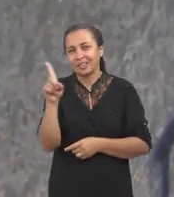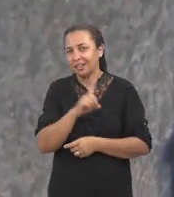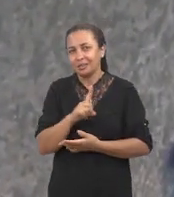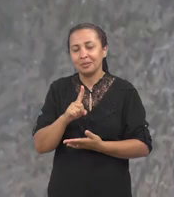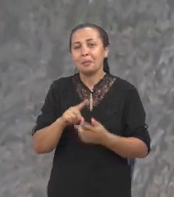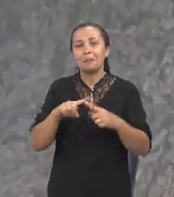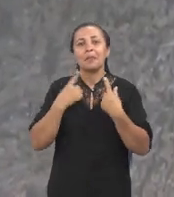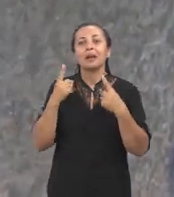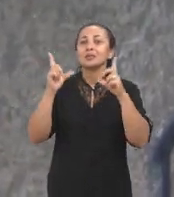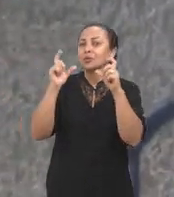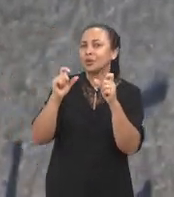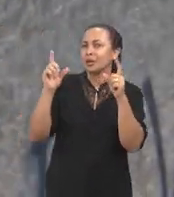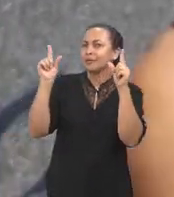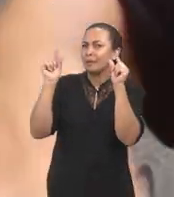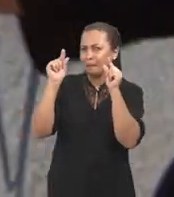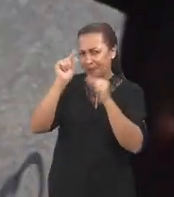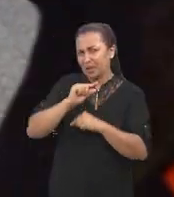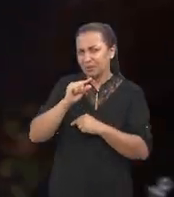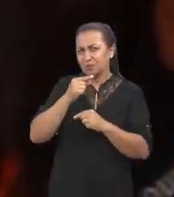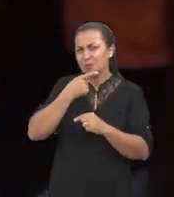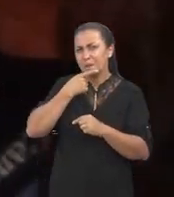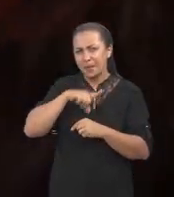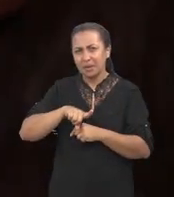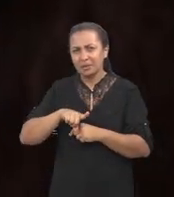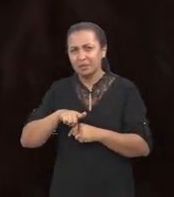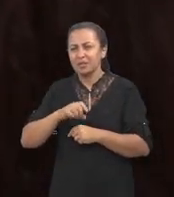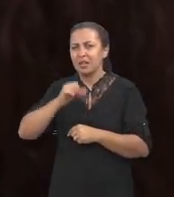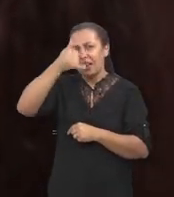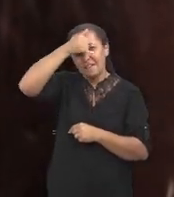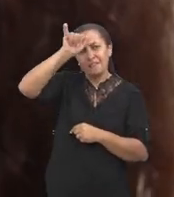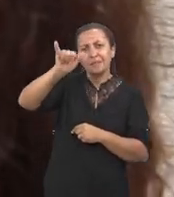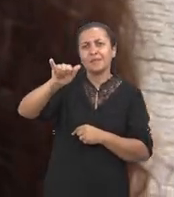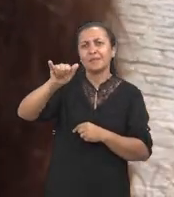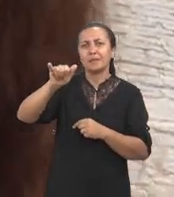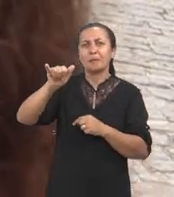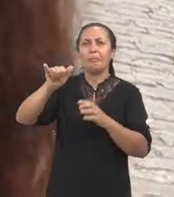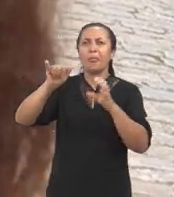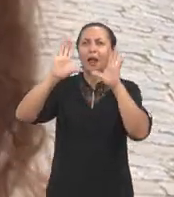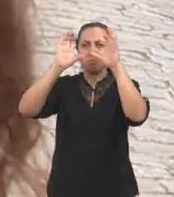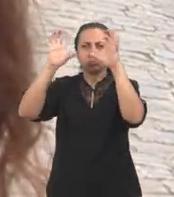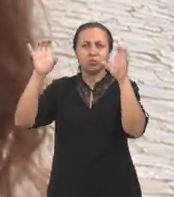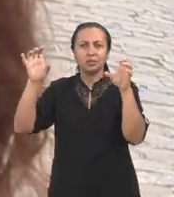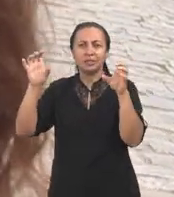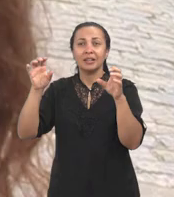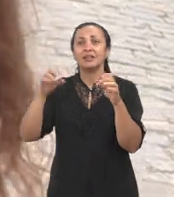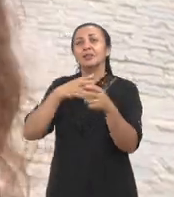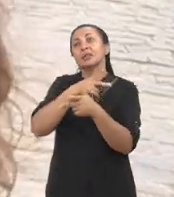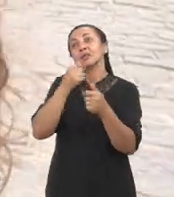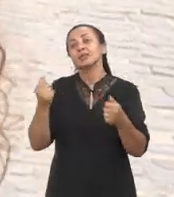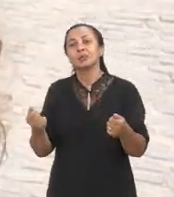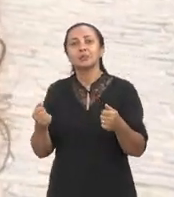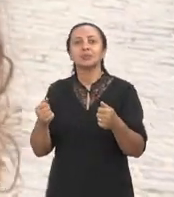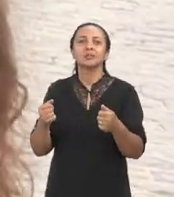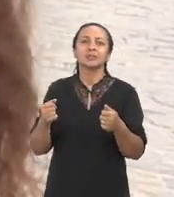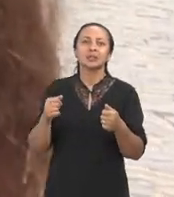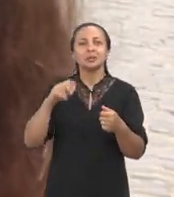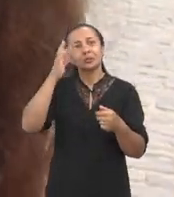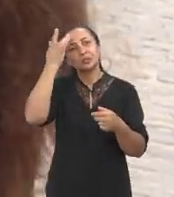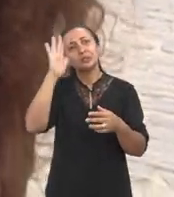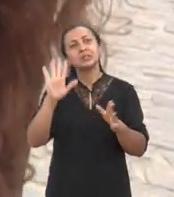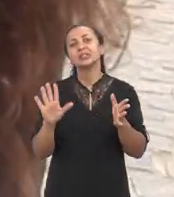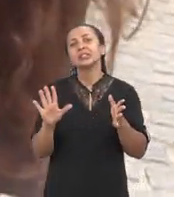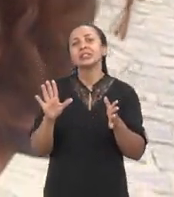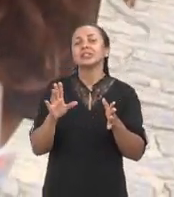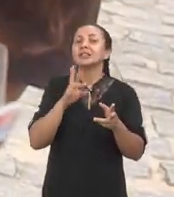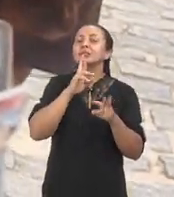né mas fotografar - evitar sei lá ele tá as nuvens são questões entendeu para mim